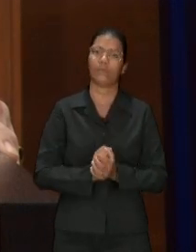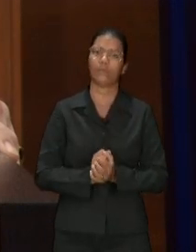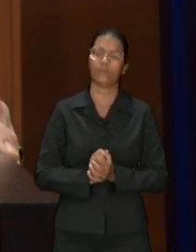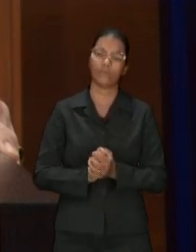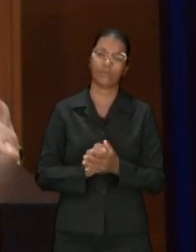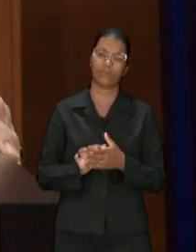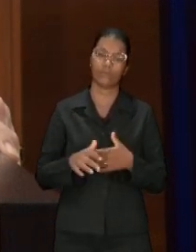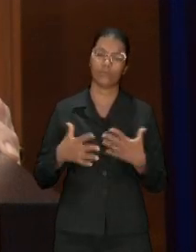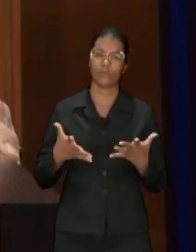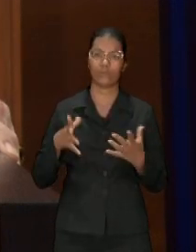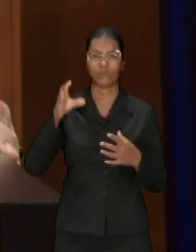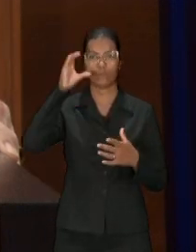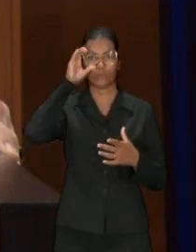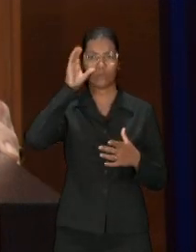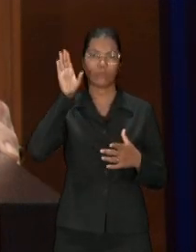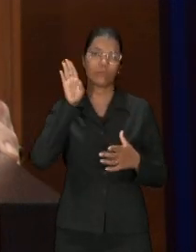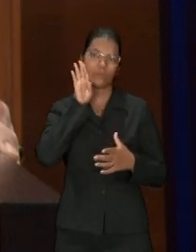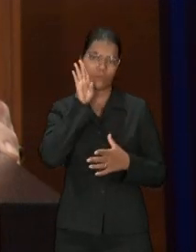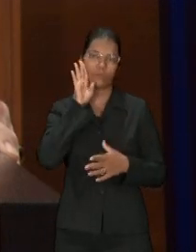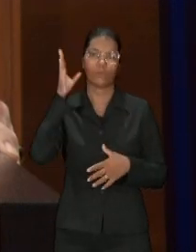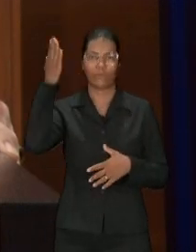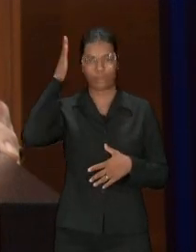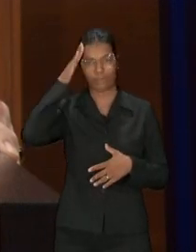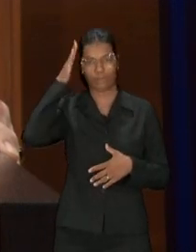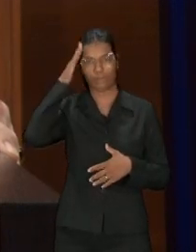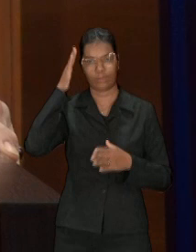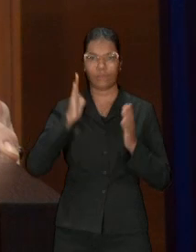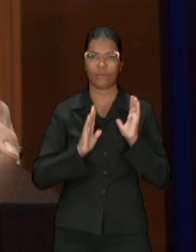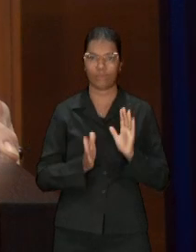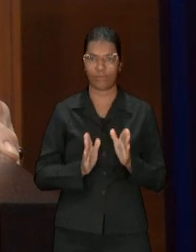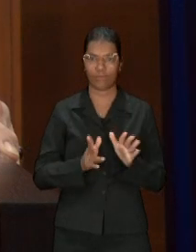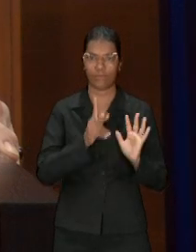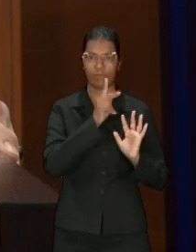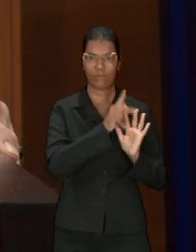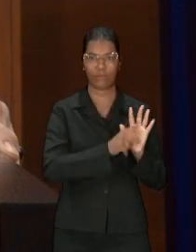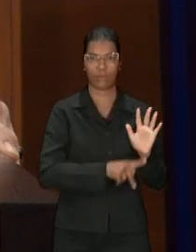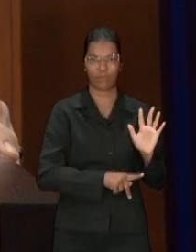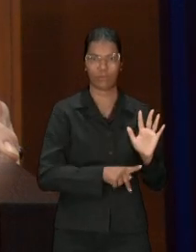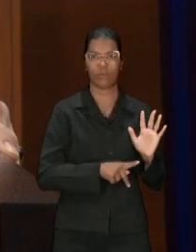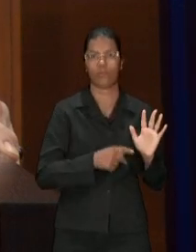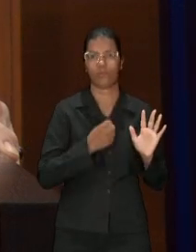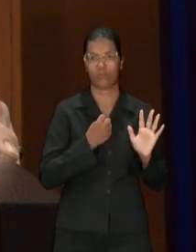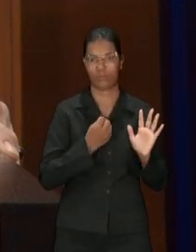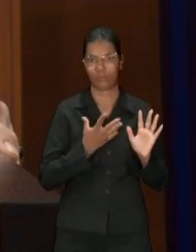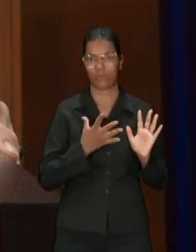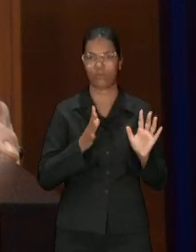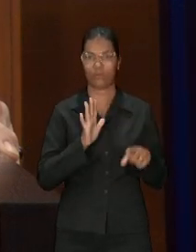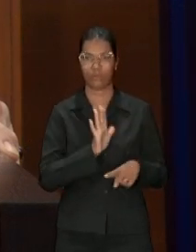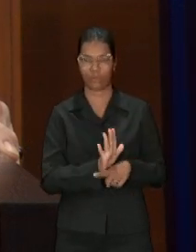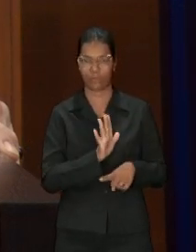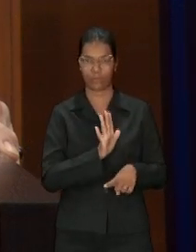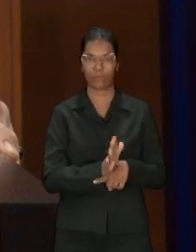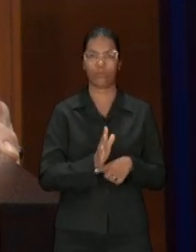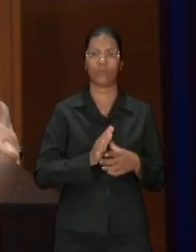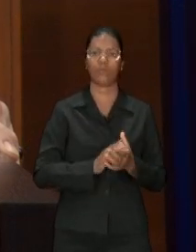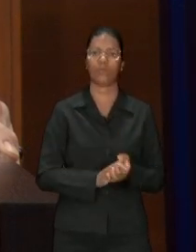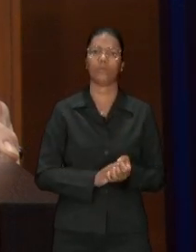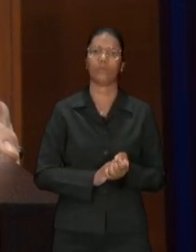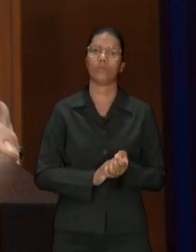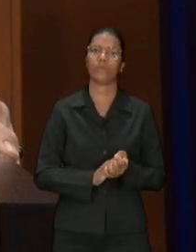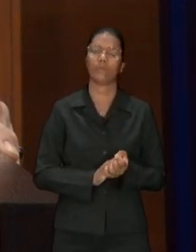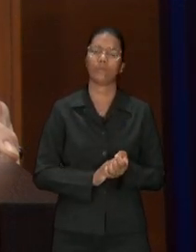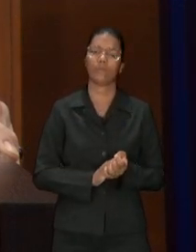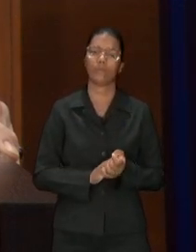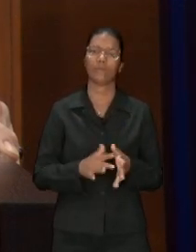O deputado também sabe, a gente está tentando agilizar alguns projetos, né, que tentem dizimar um pouco